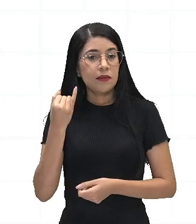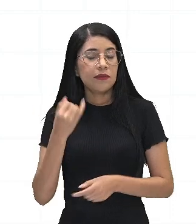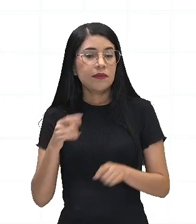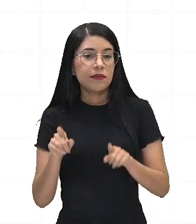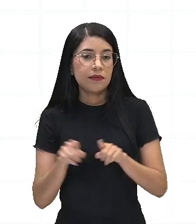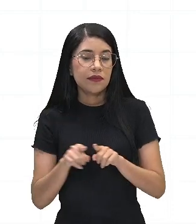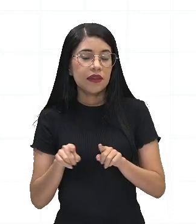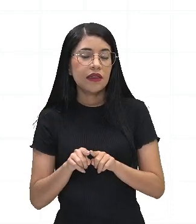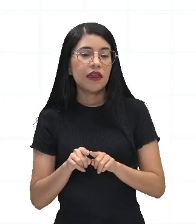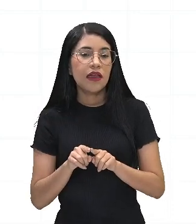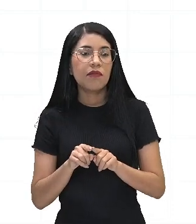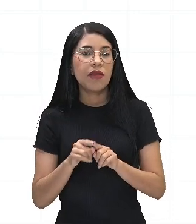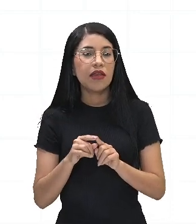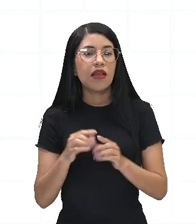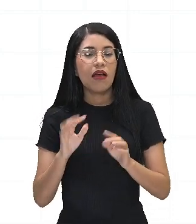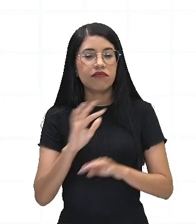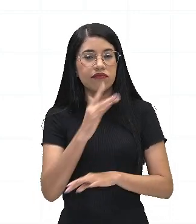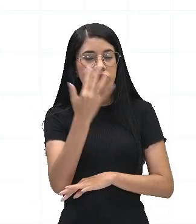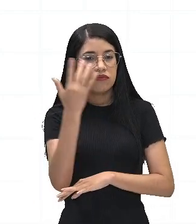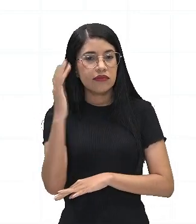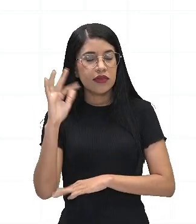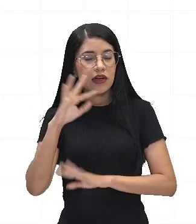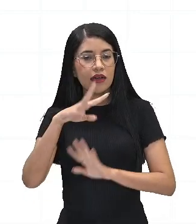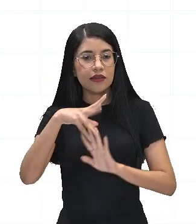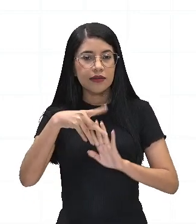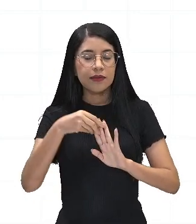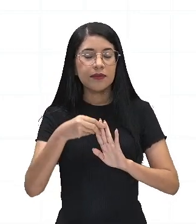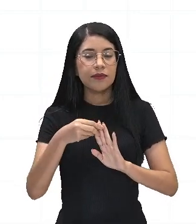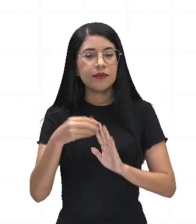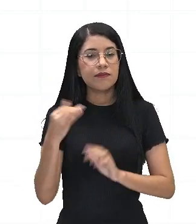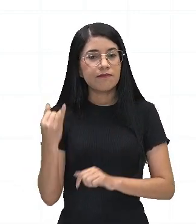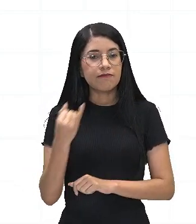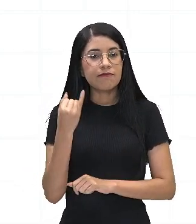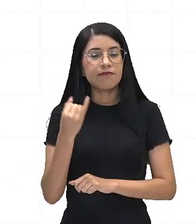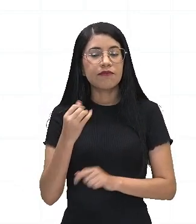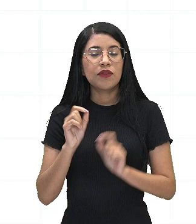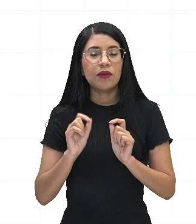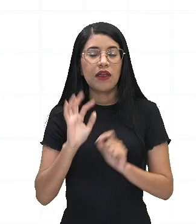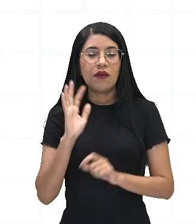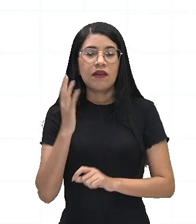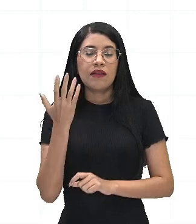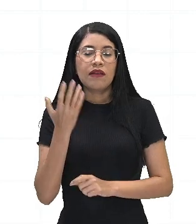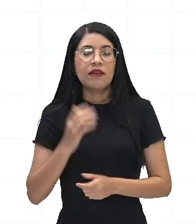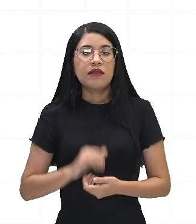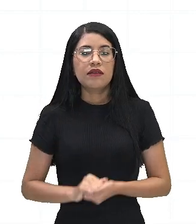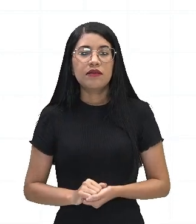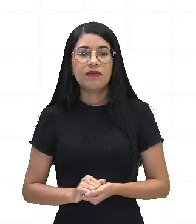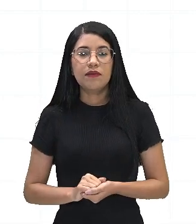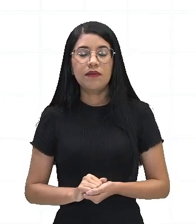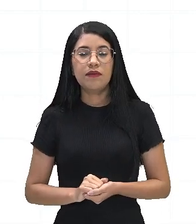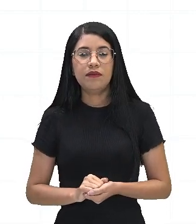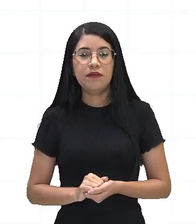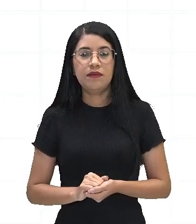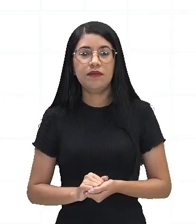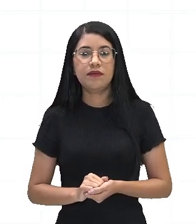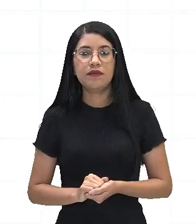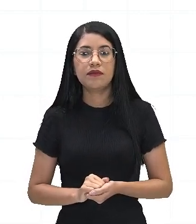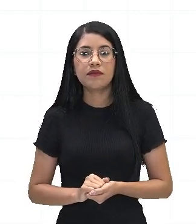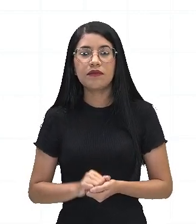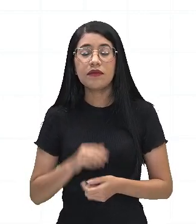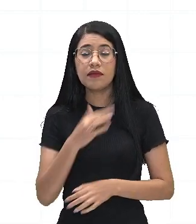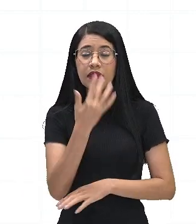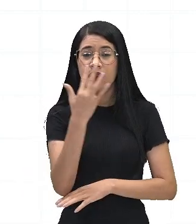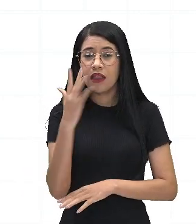importantes da nossa floresta amazônica, né? Por quê? A nossa floresta, ela tem